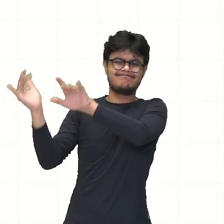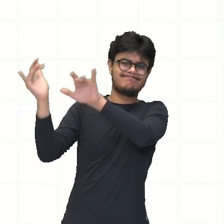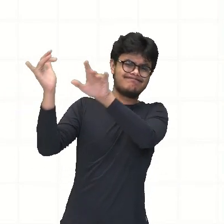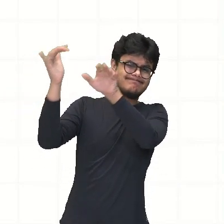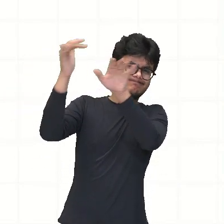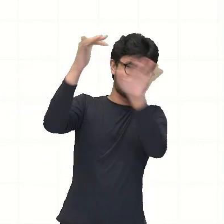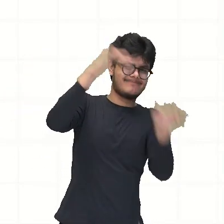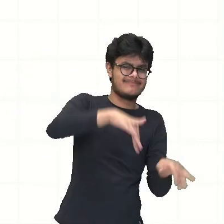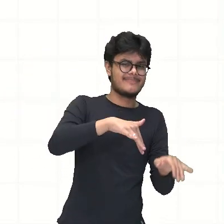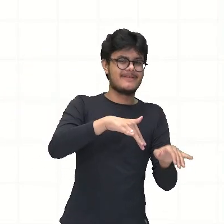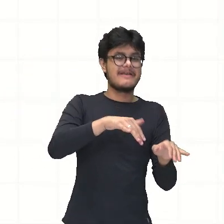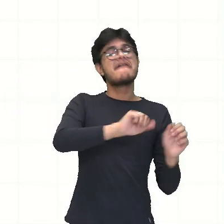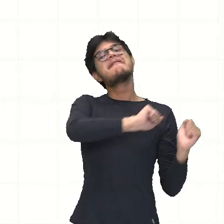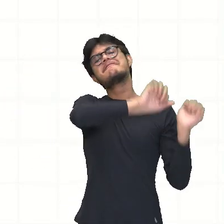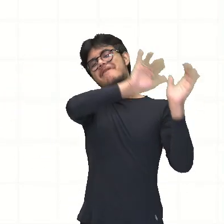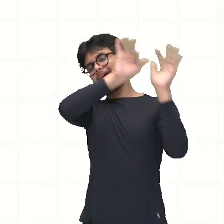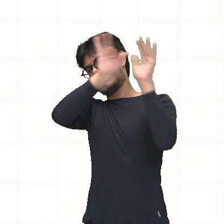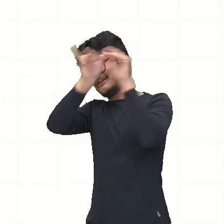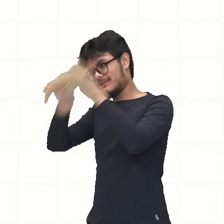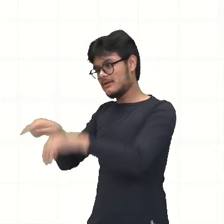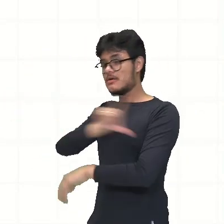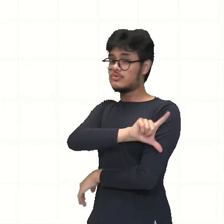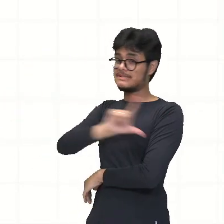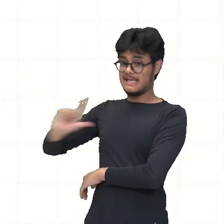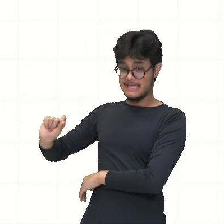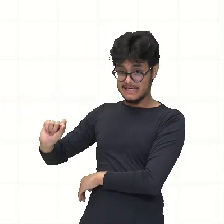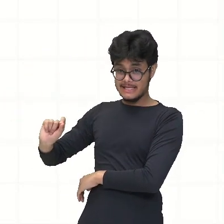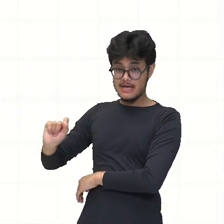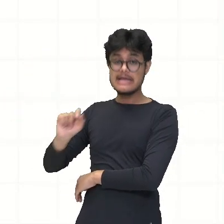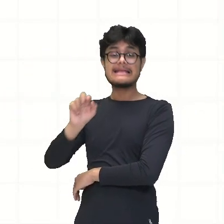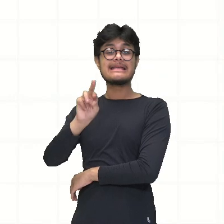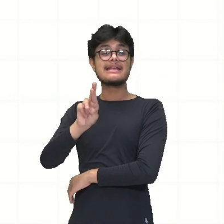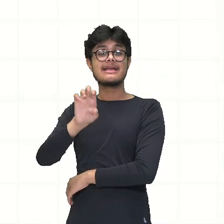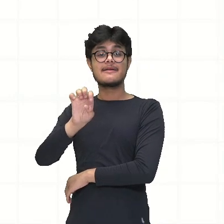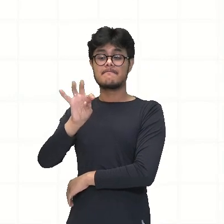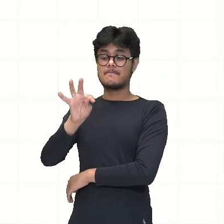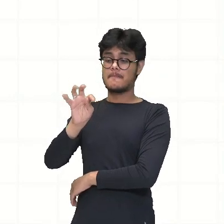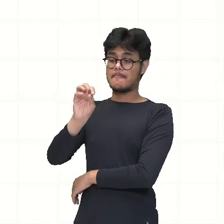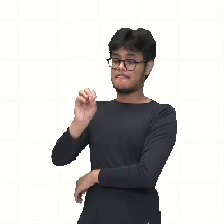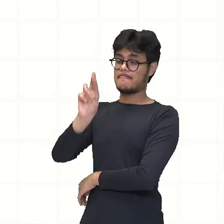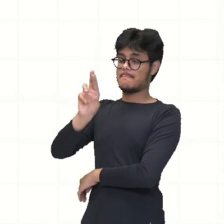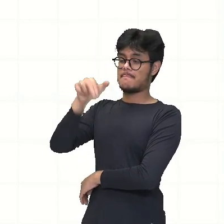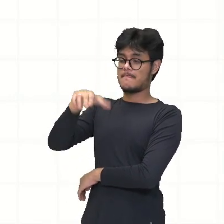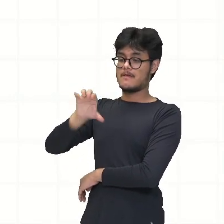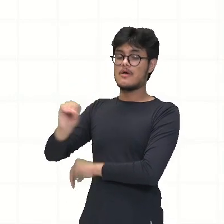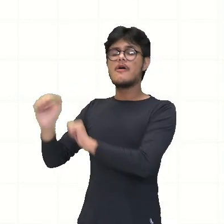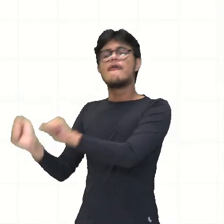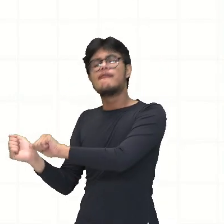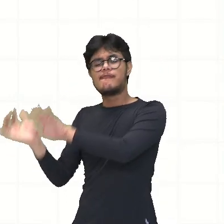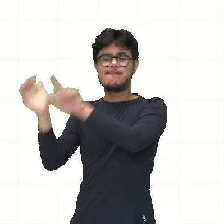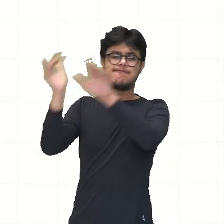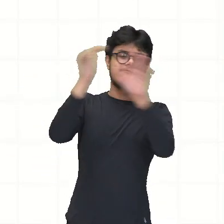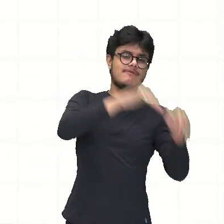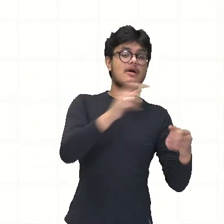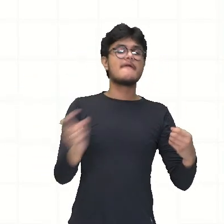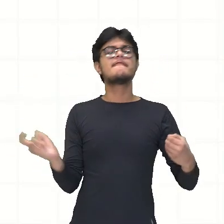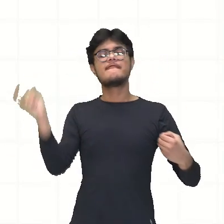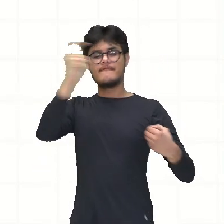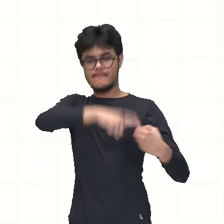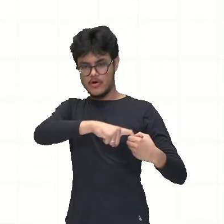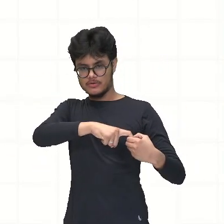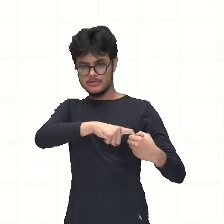né? São os de volta aos locais de origem. Então, as pessoas acabam retornando ali para onde